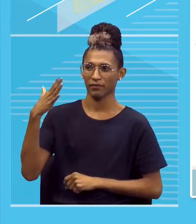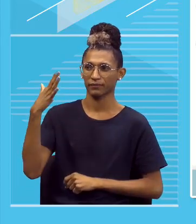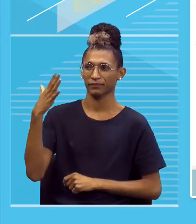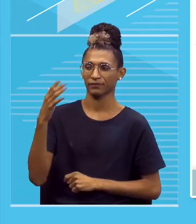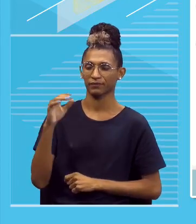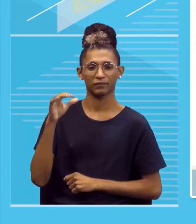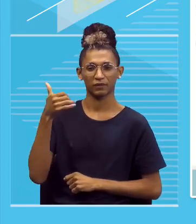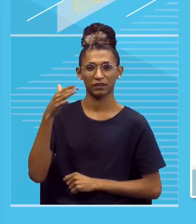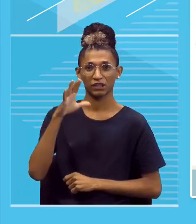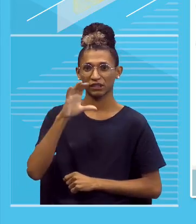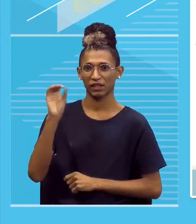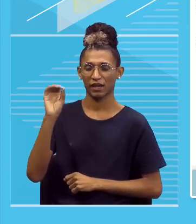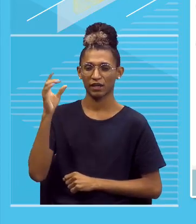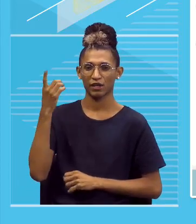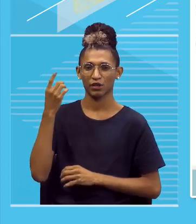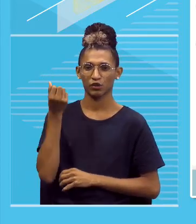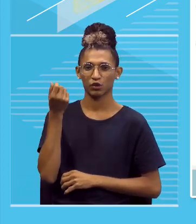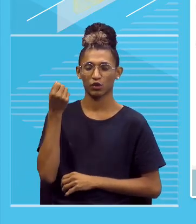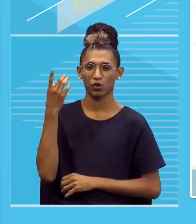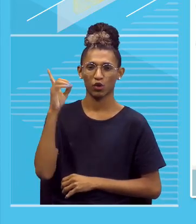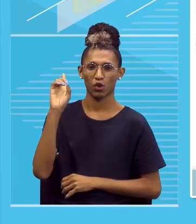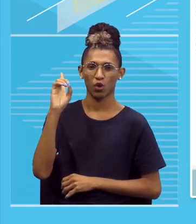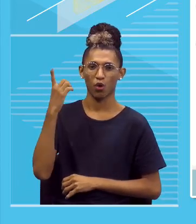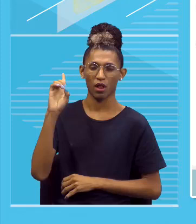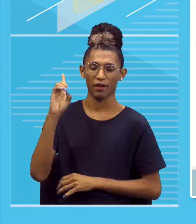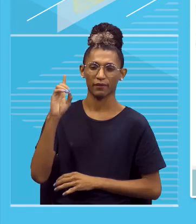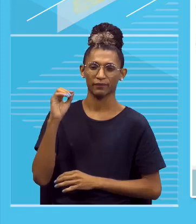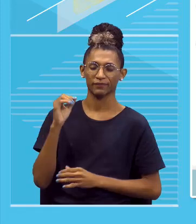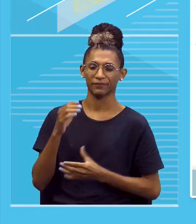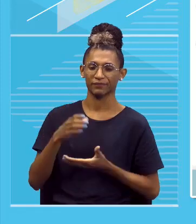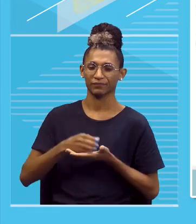dólares o barril